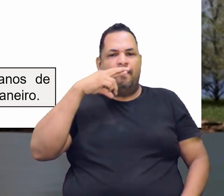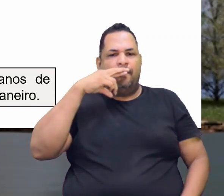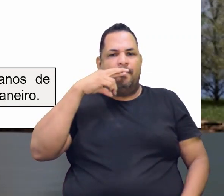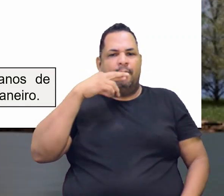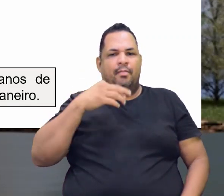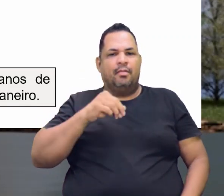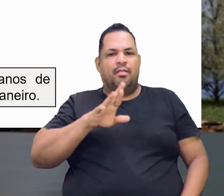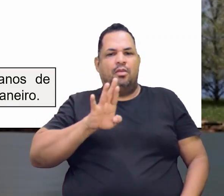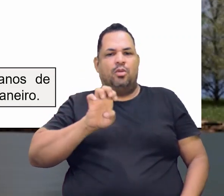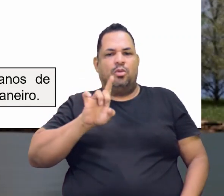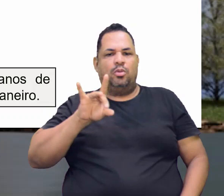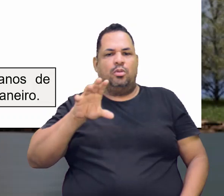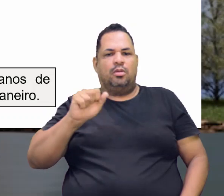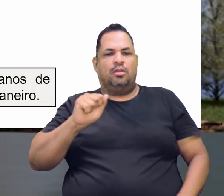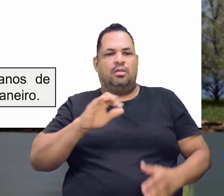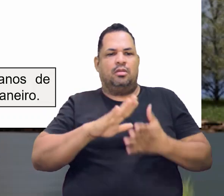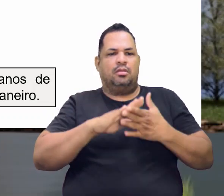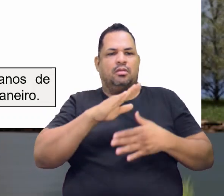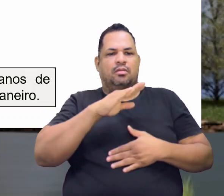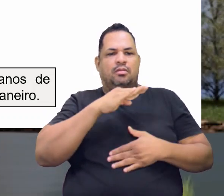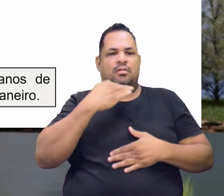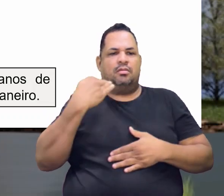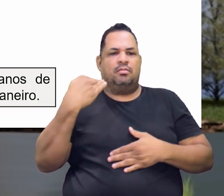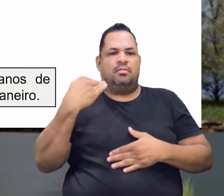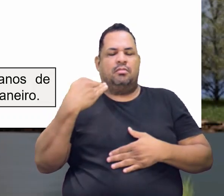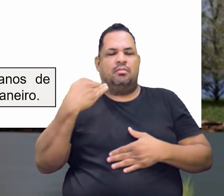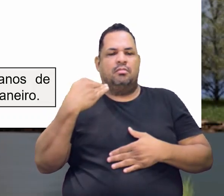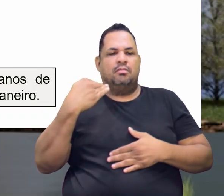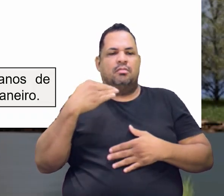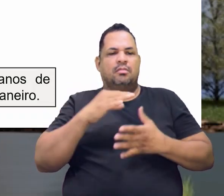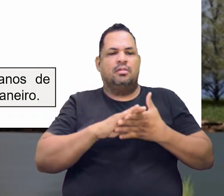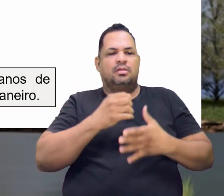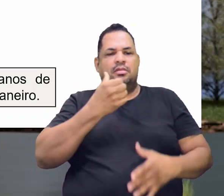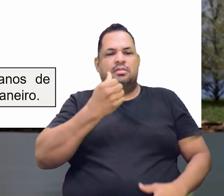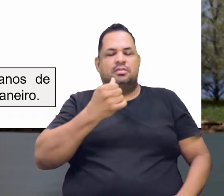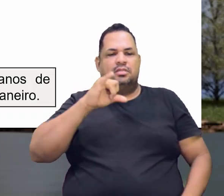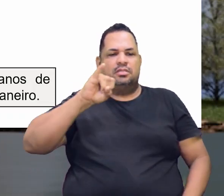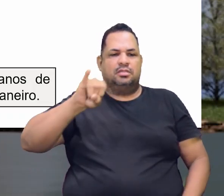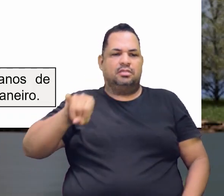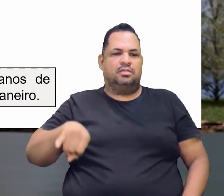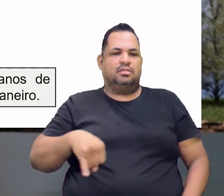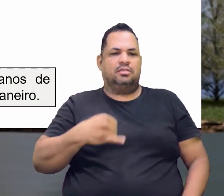Rondon Roosevelt morre no dia 6 de janeiro.